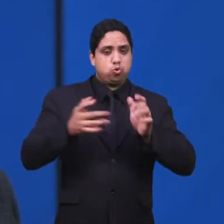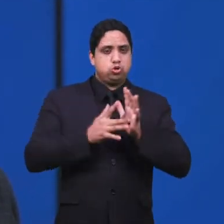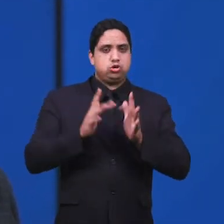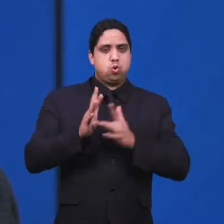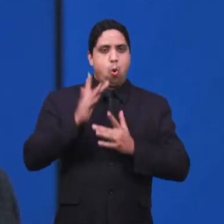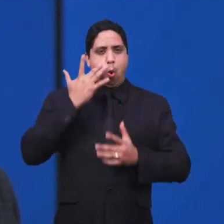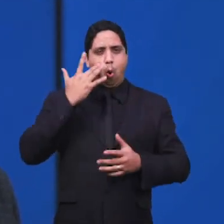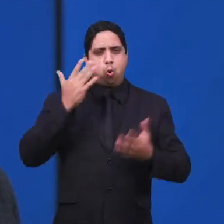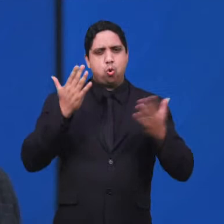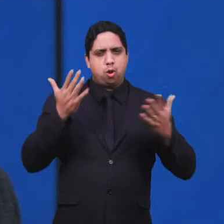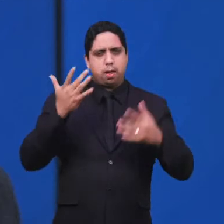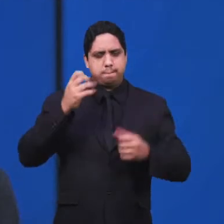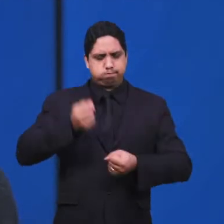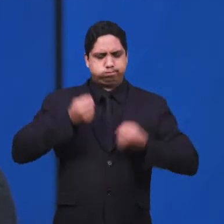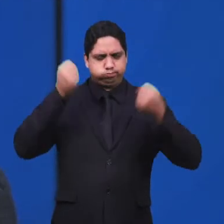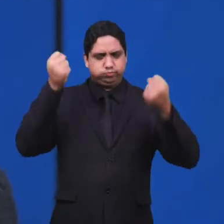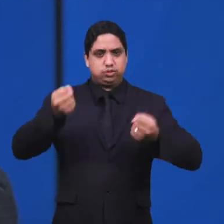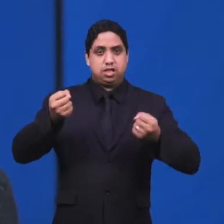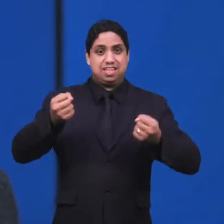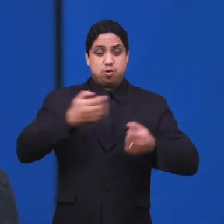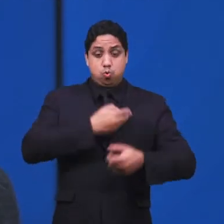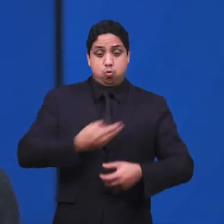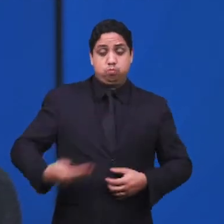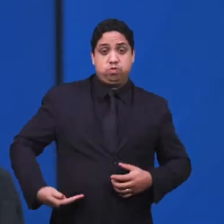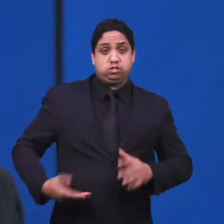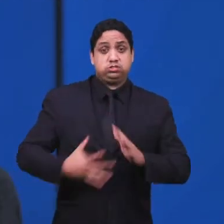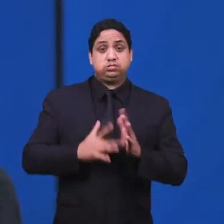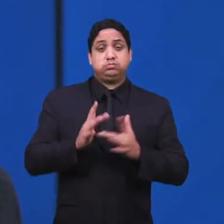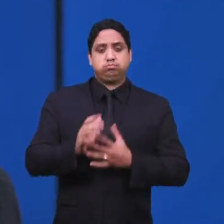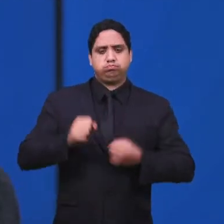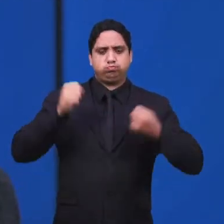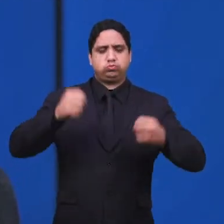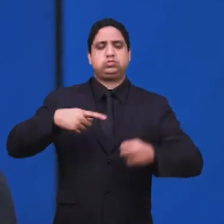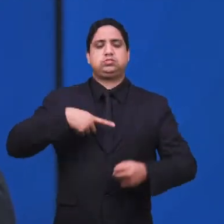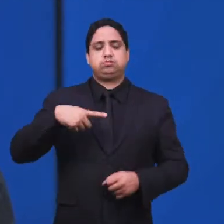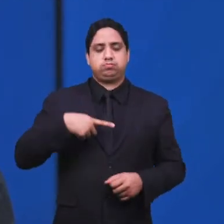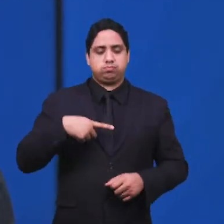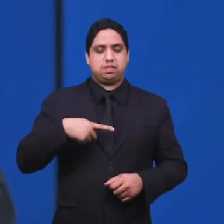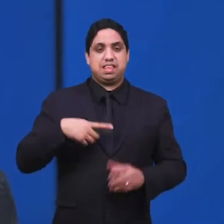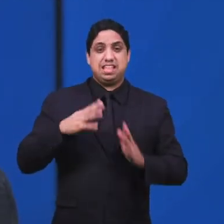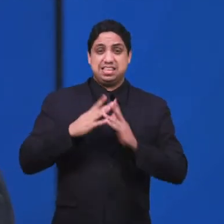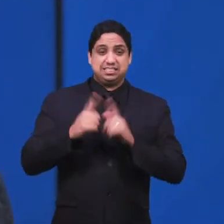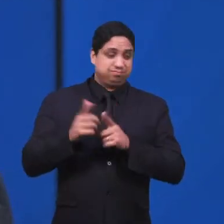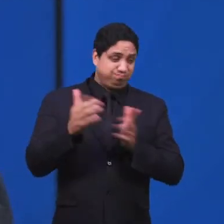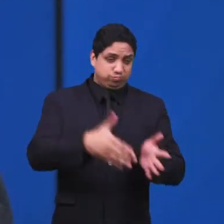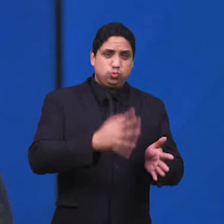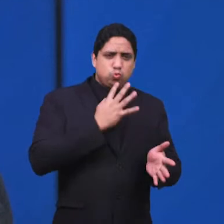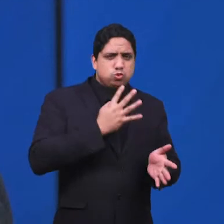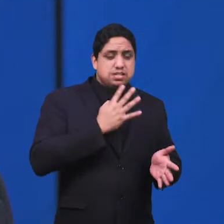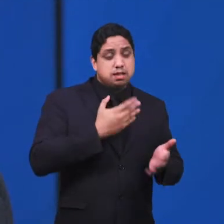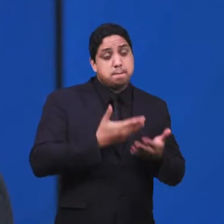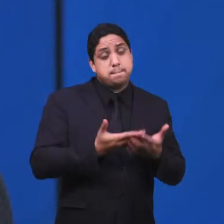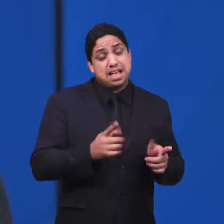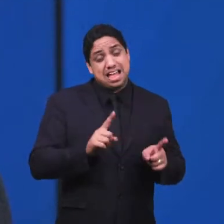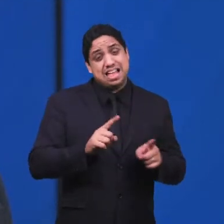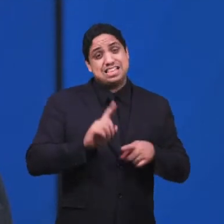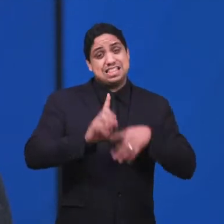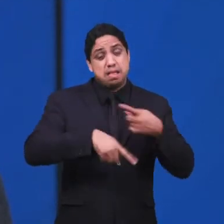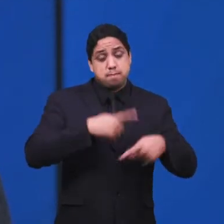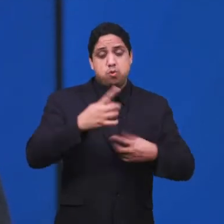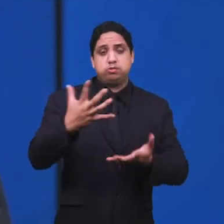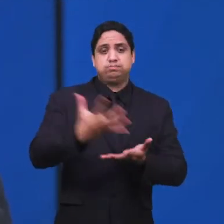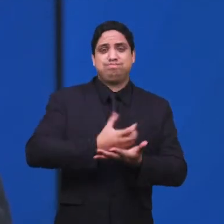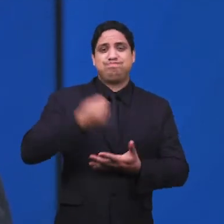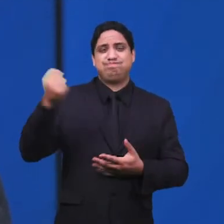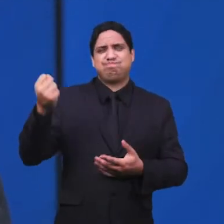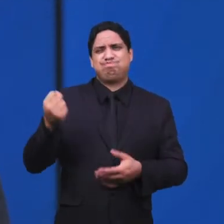poder, então é um governo de poder, que a igreja infiel conhecia isso, mas agora, após o arrebatamento, ela lamenta